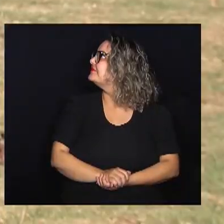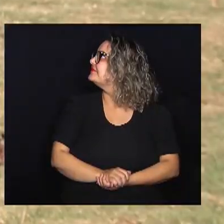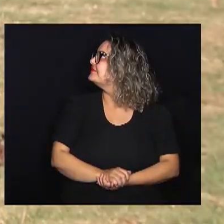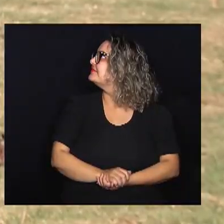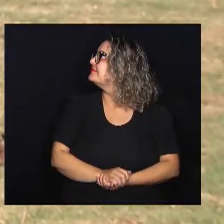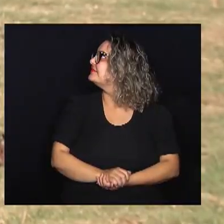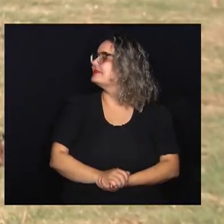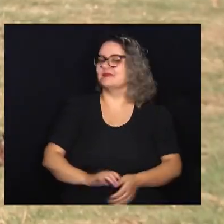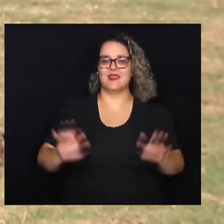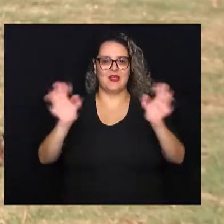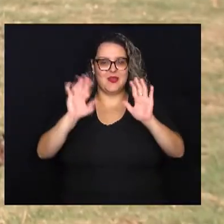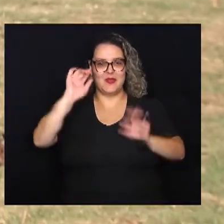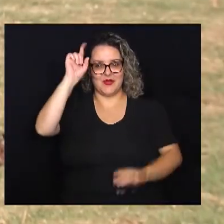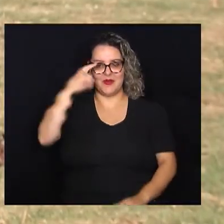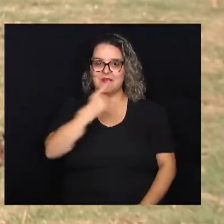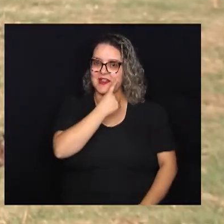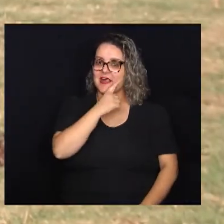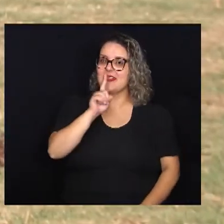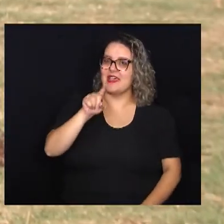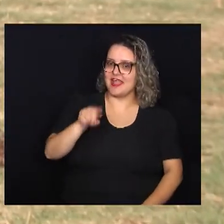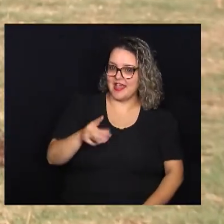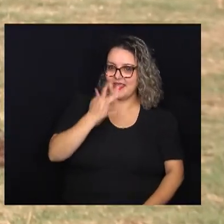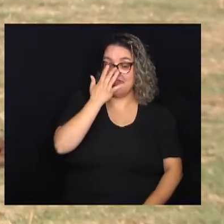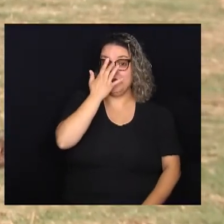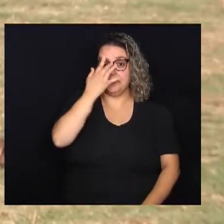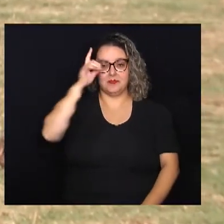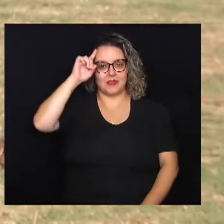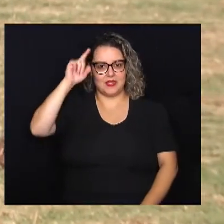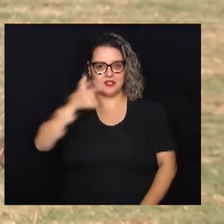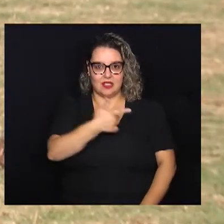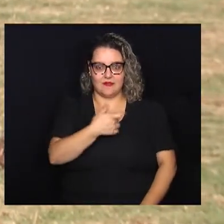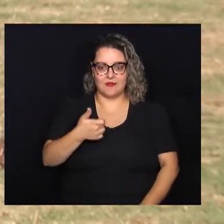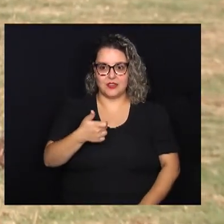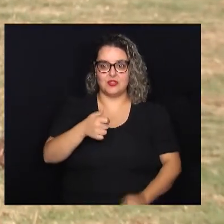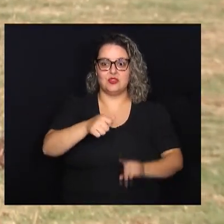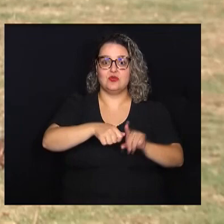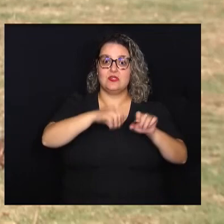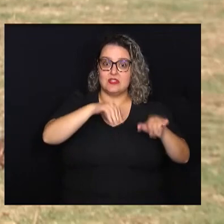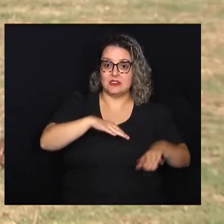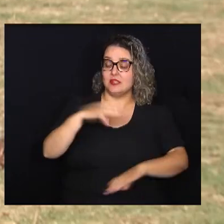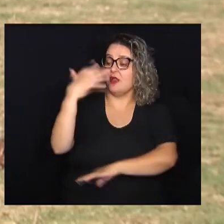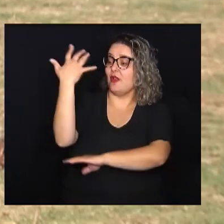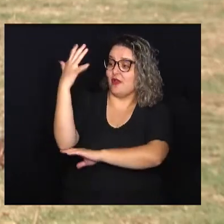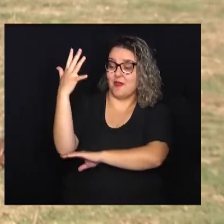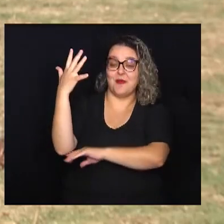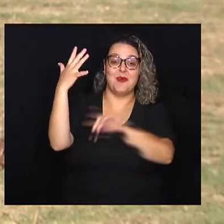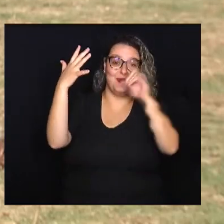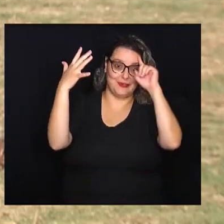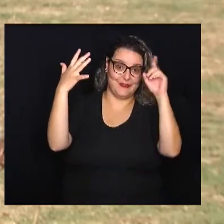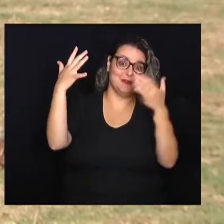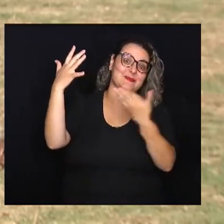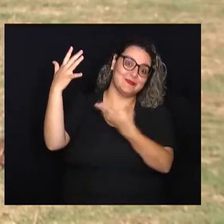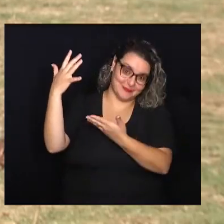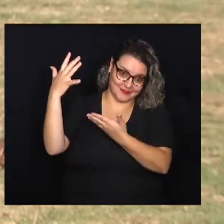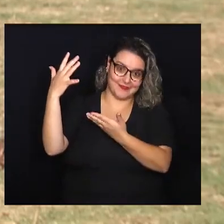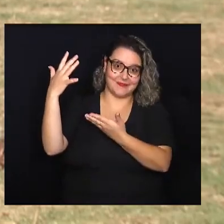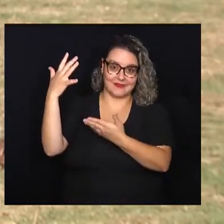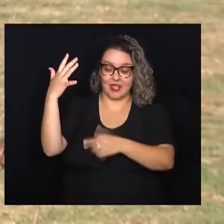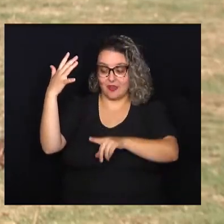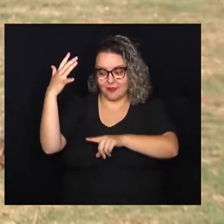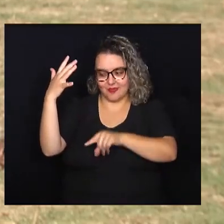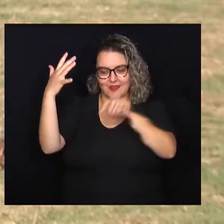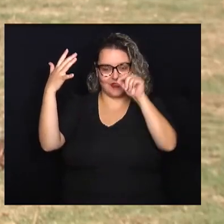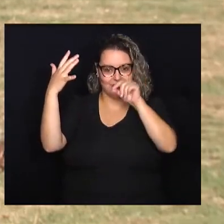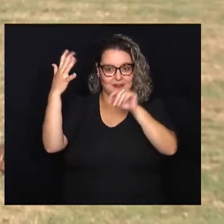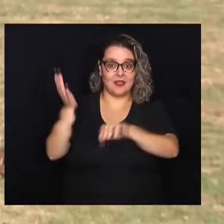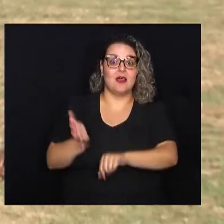Oi Mirna isso mesmo hoje dia 21 de setembro é comemorado o Dia da Árvore a data foi escolhida por